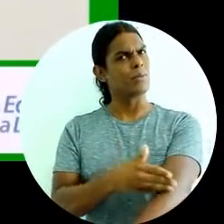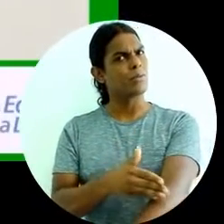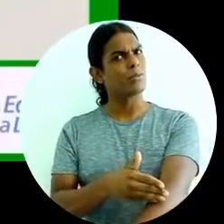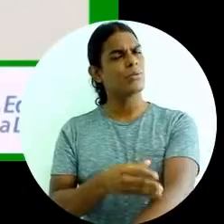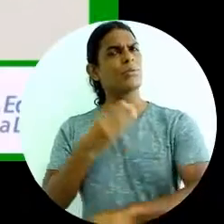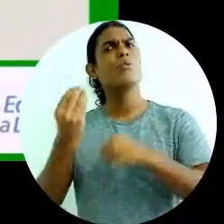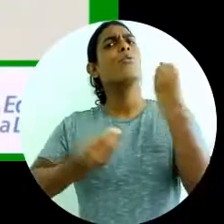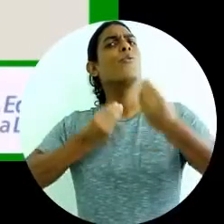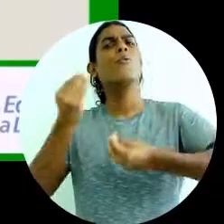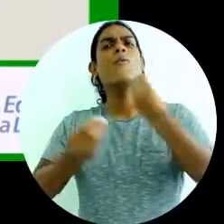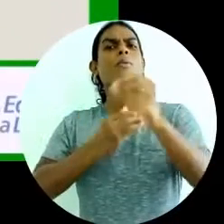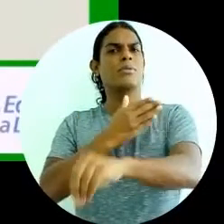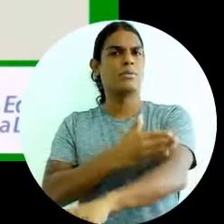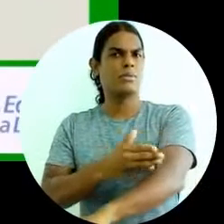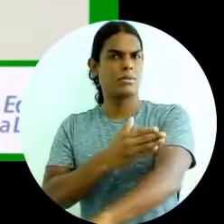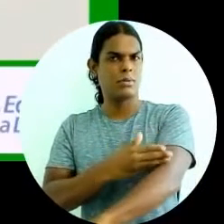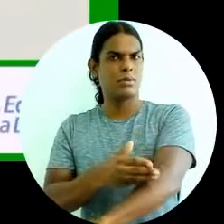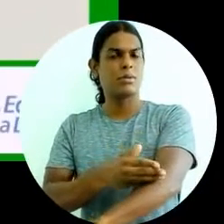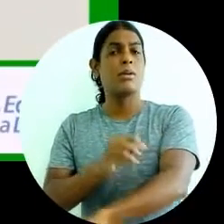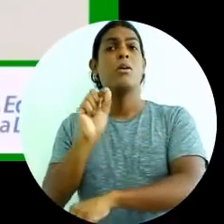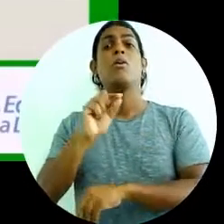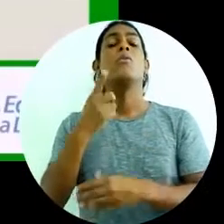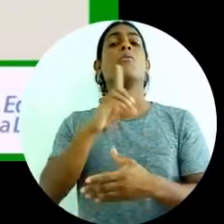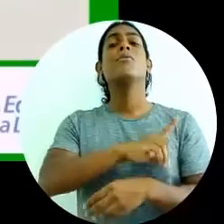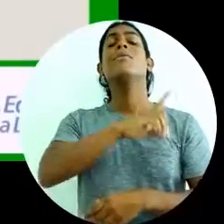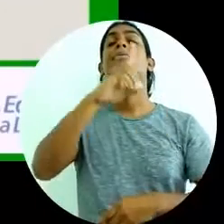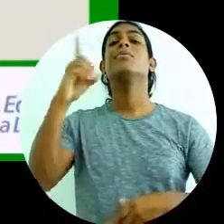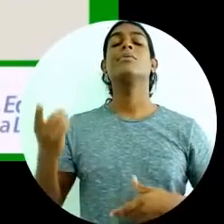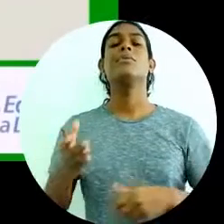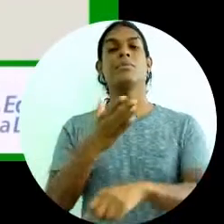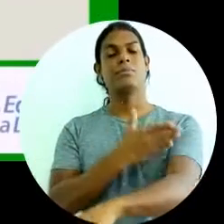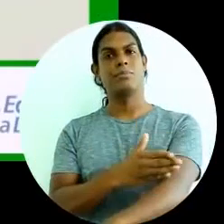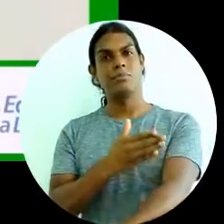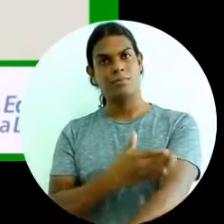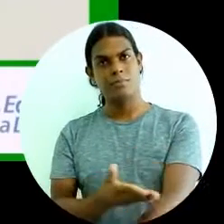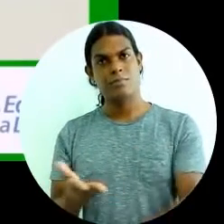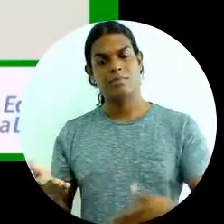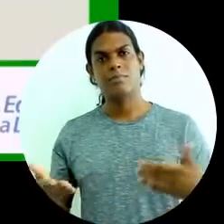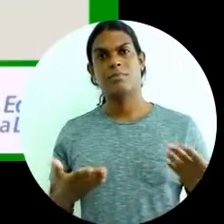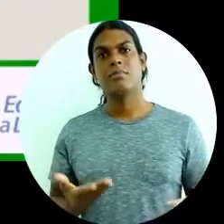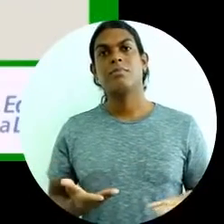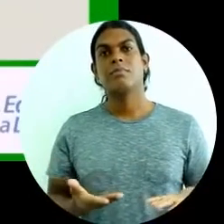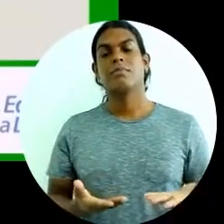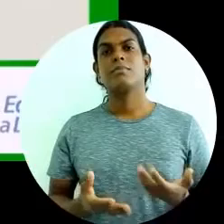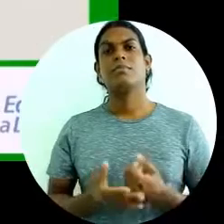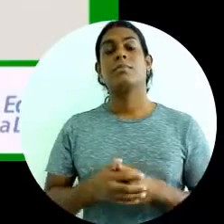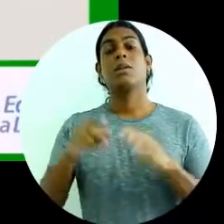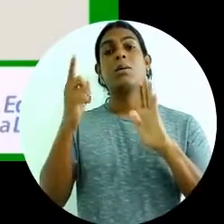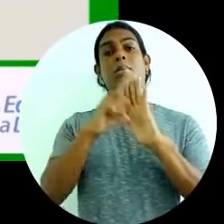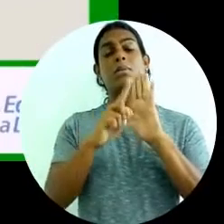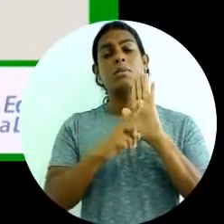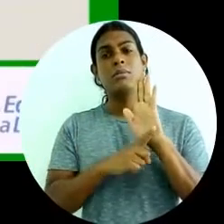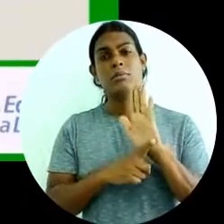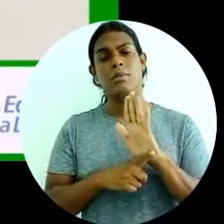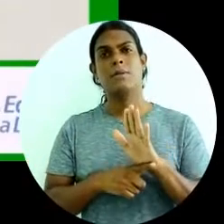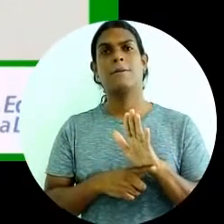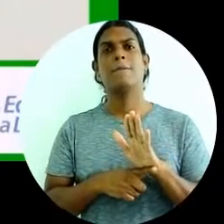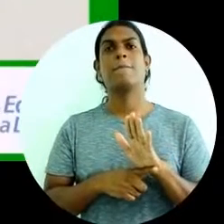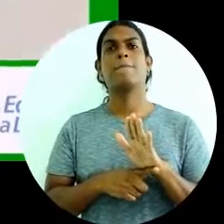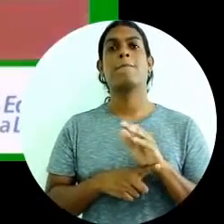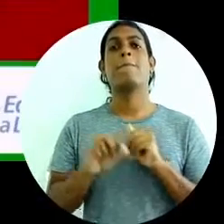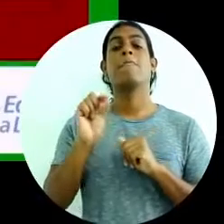treinamento? Como será esse treinamento? Quando será ministrado o treinamento? Em relação ao